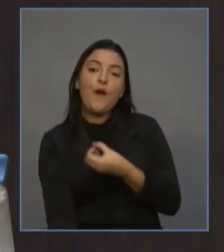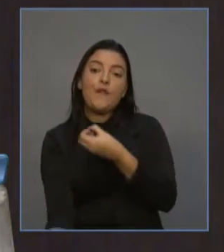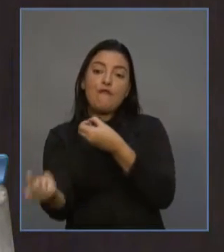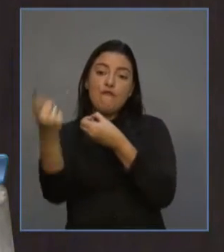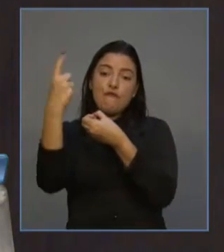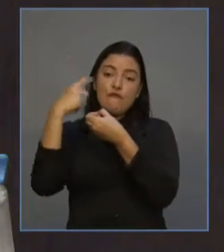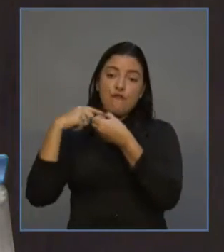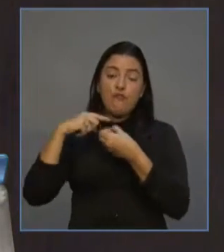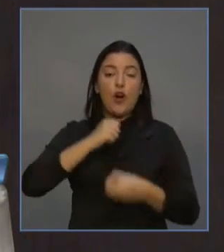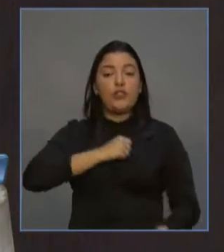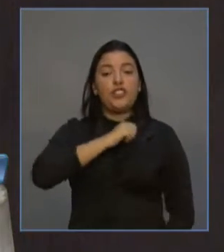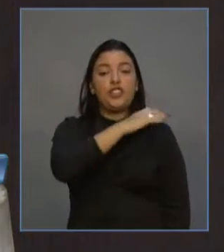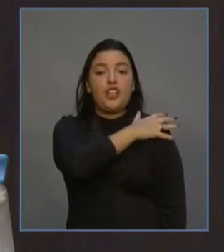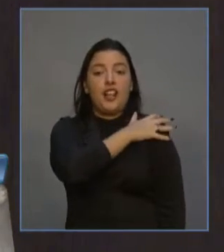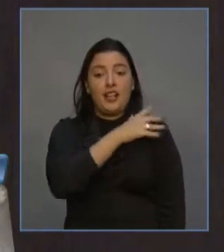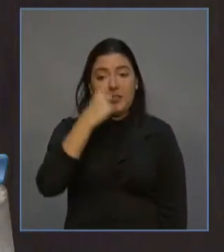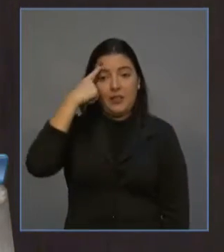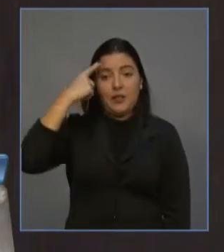passado